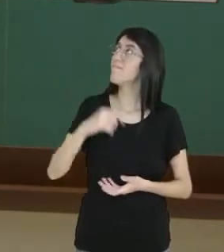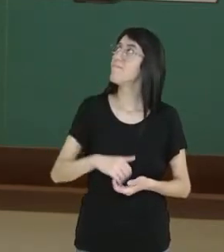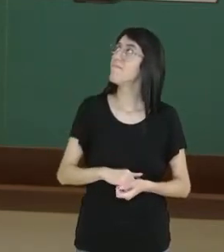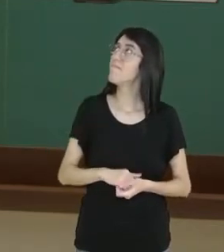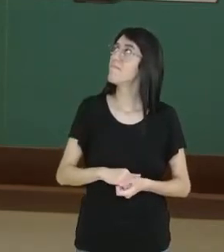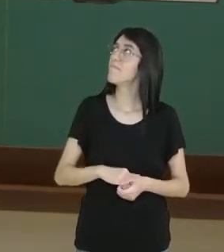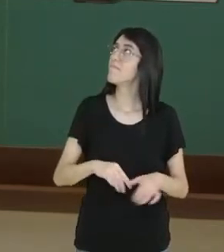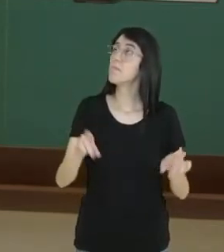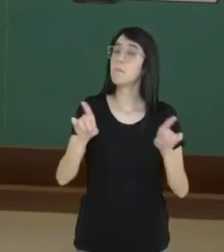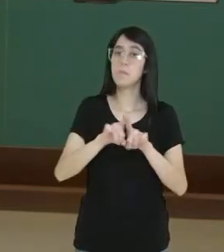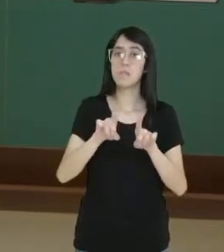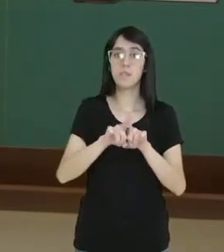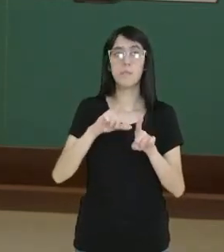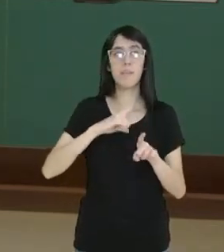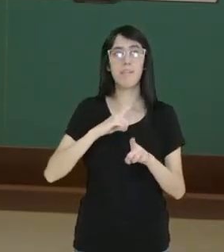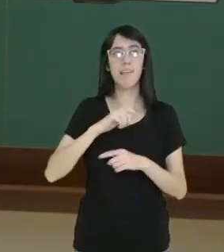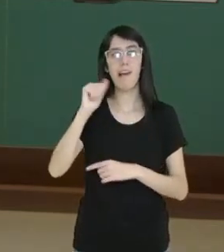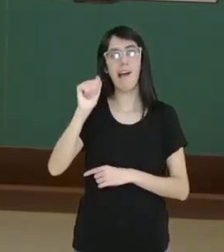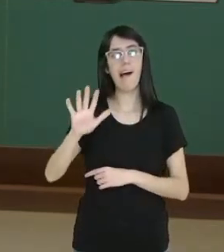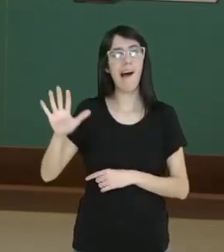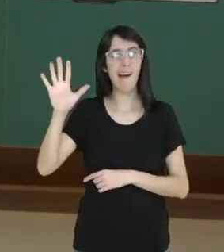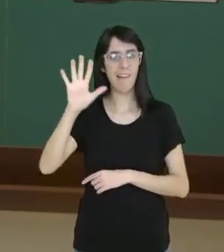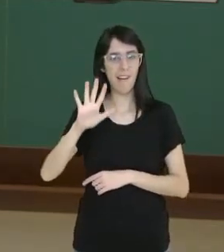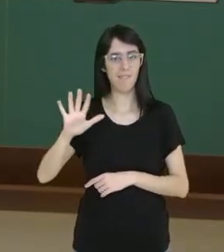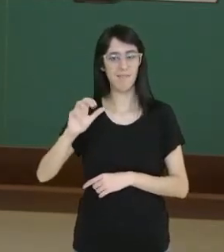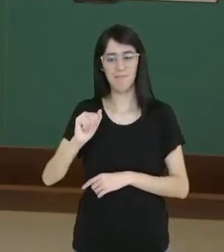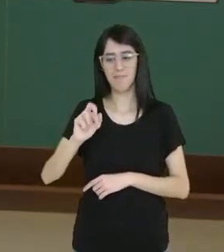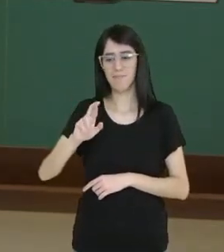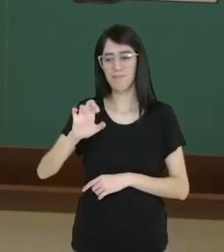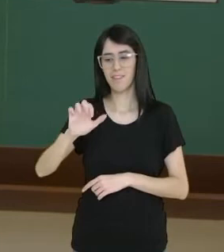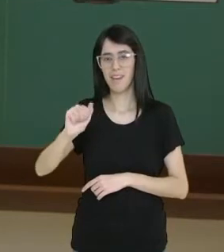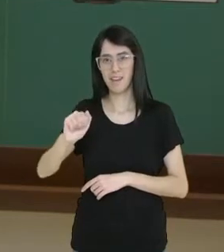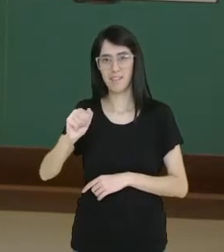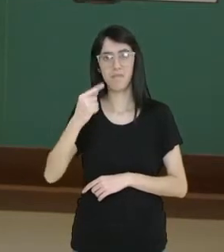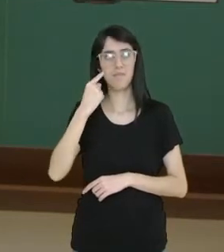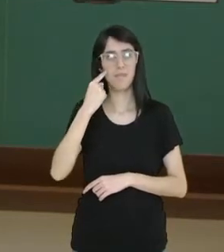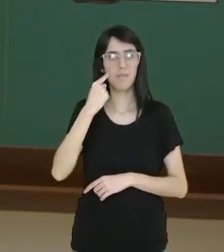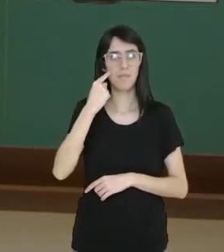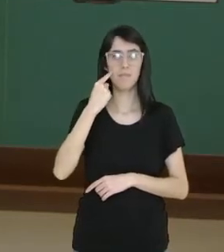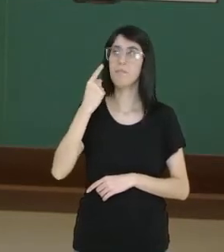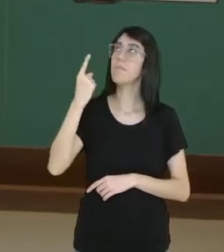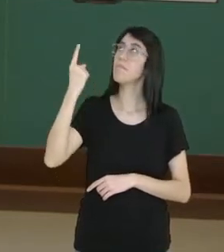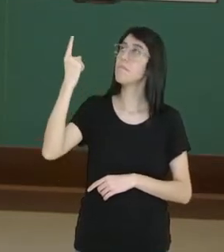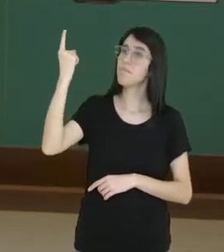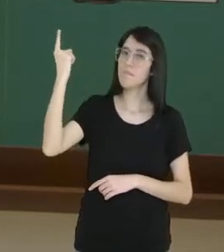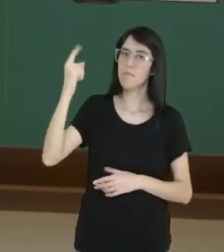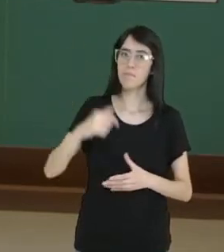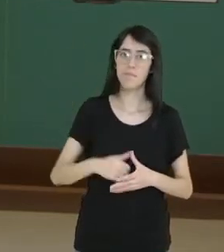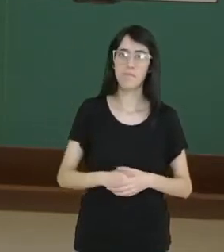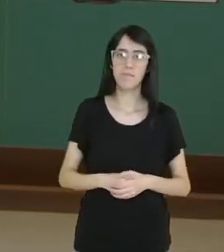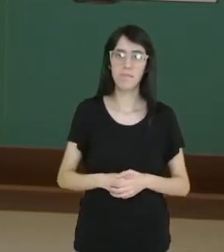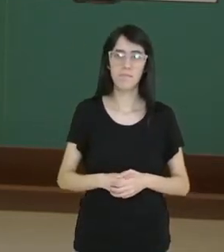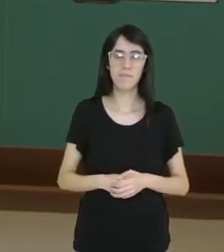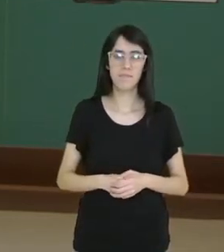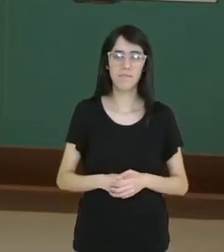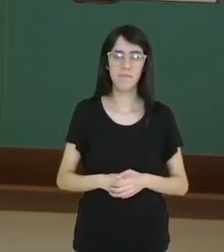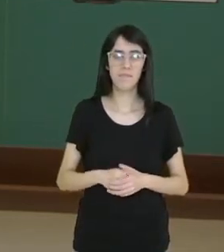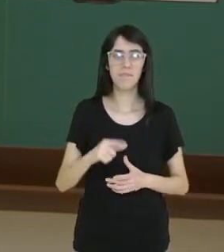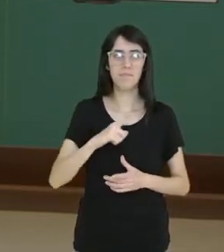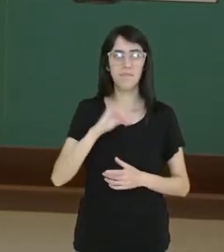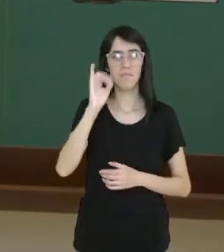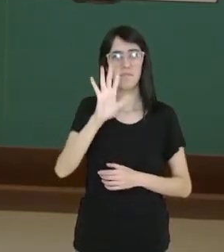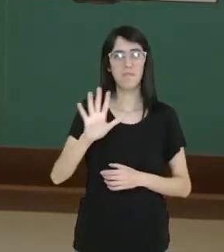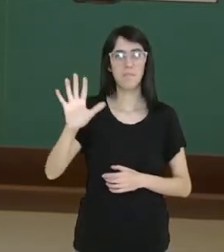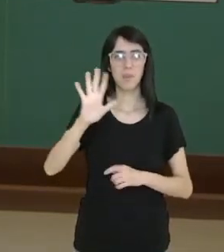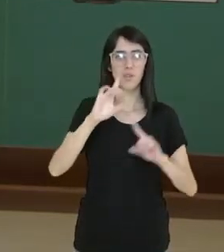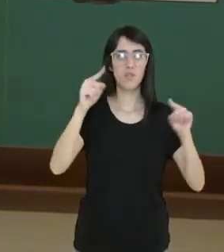Também tem na forma de área, né? Ó, a área aqui em cima construída sobre a hipotenusa é igual à área construída sobre cada um